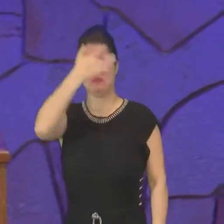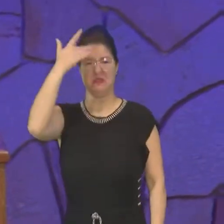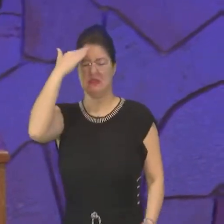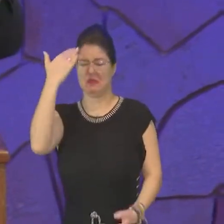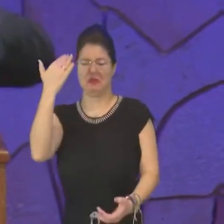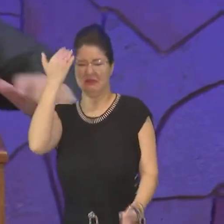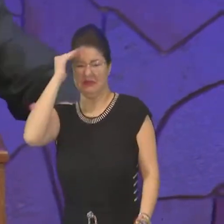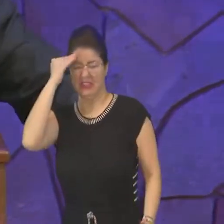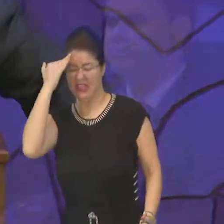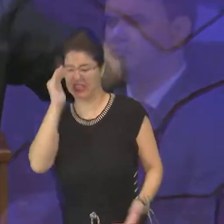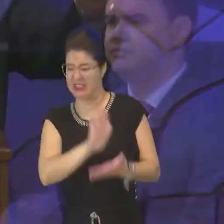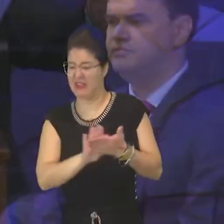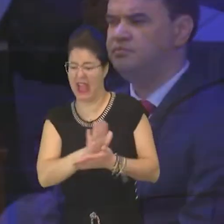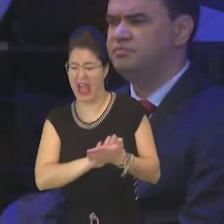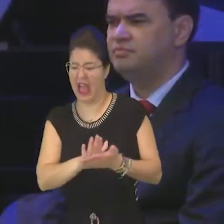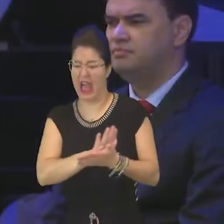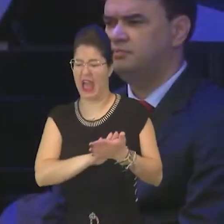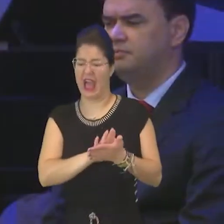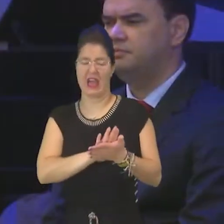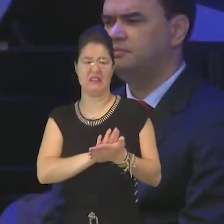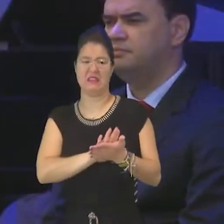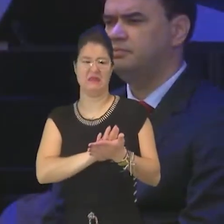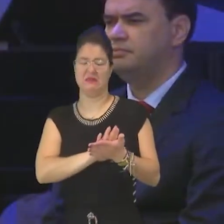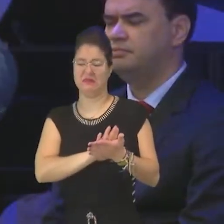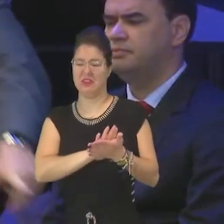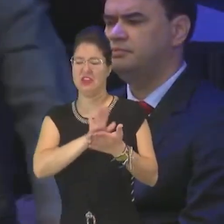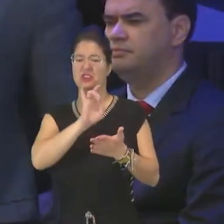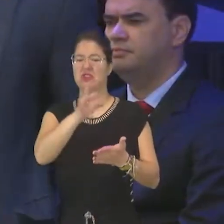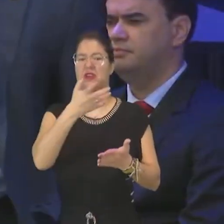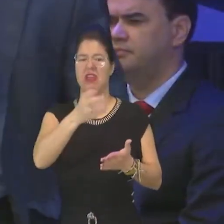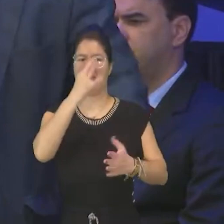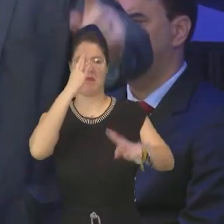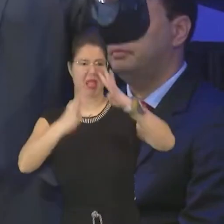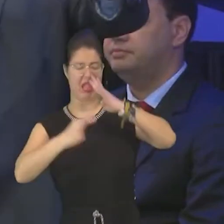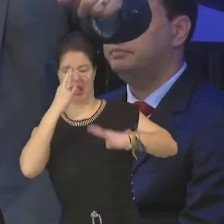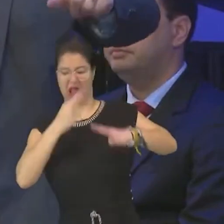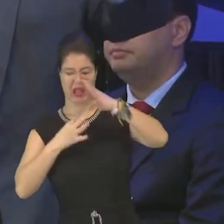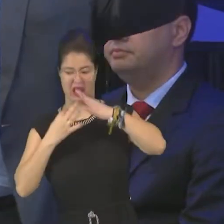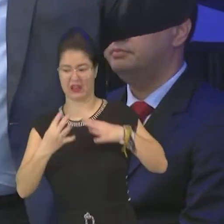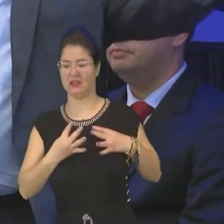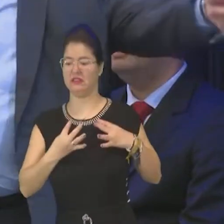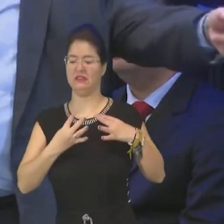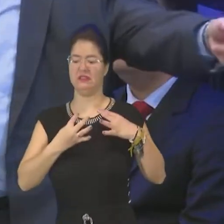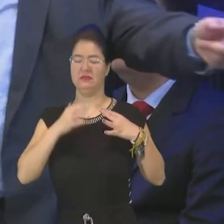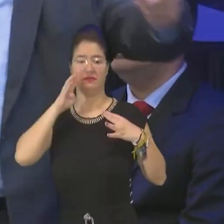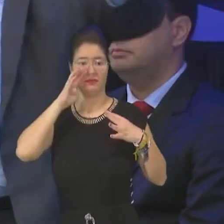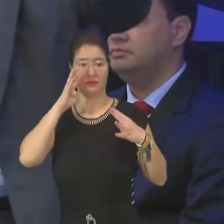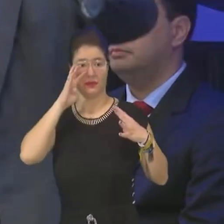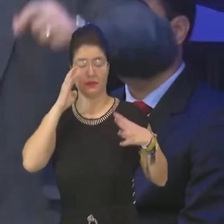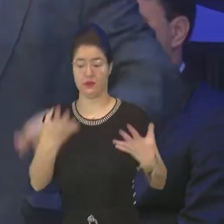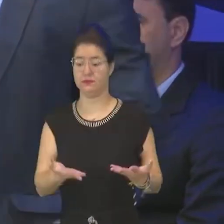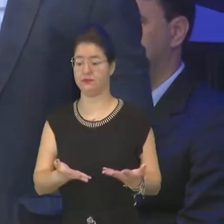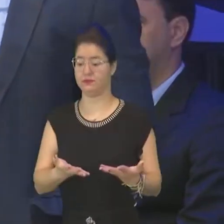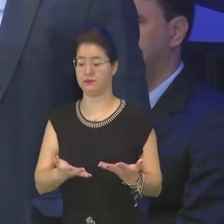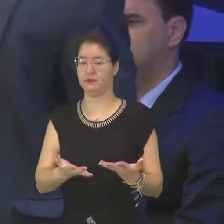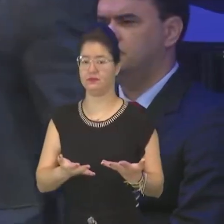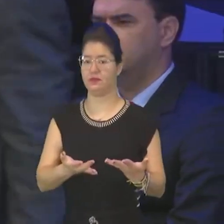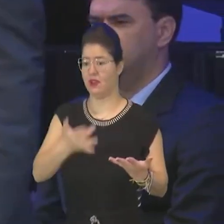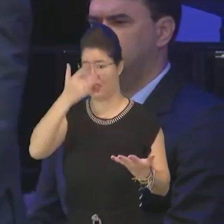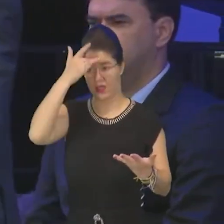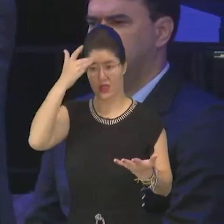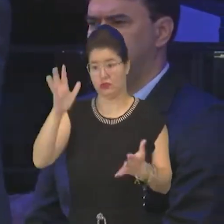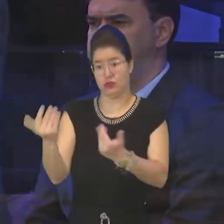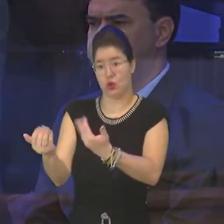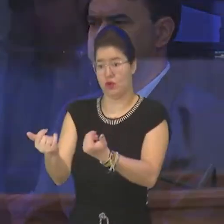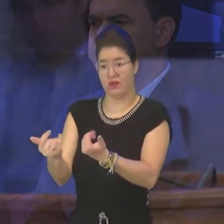nunca sentou para conversar comigo perguntando como eu estou, mas só quer saber de criticar, usa isso e usa aquilo. Você viu a barba desse cidadão? Você